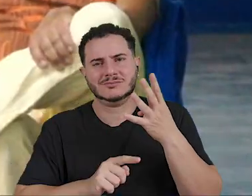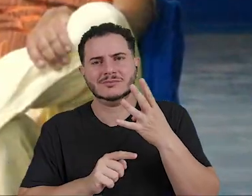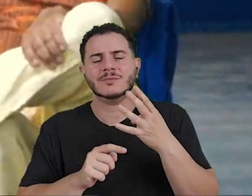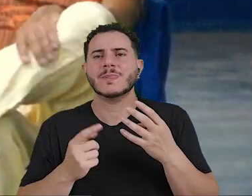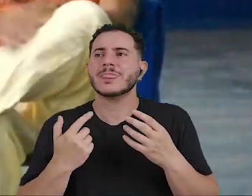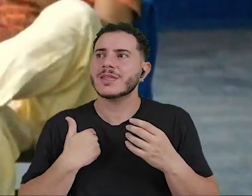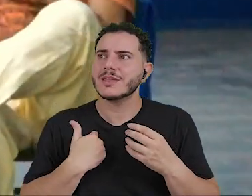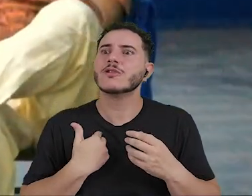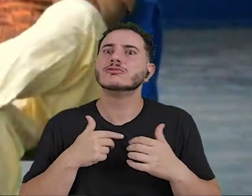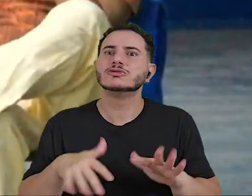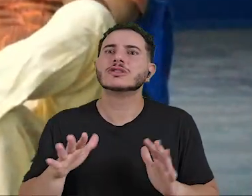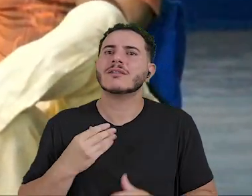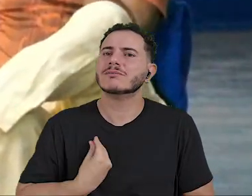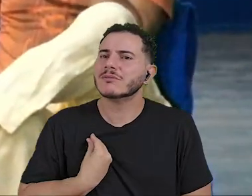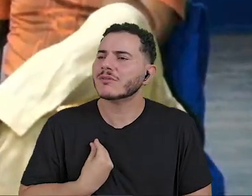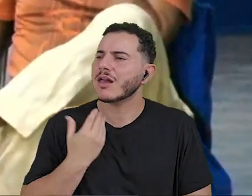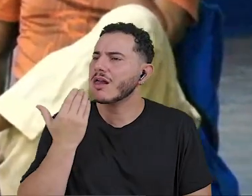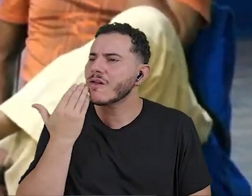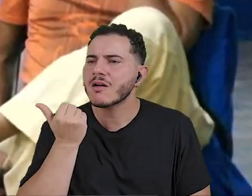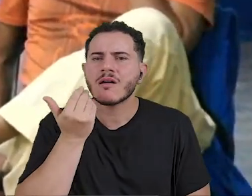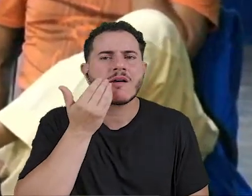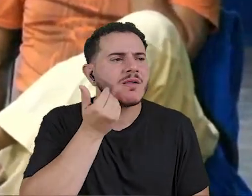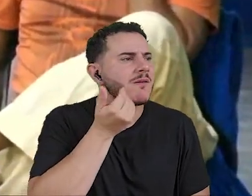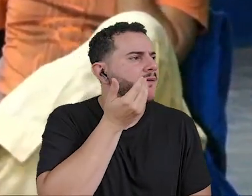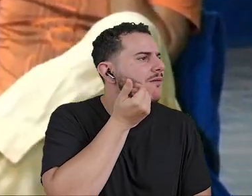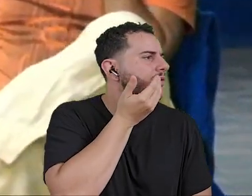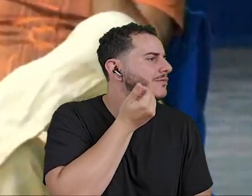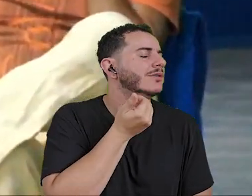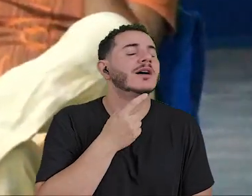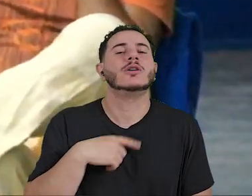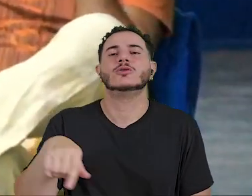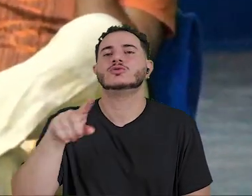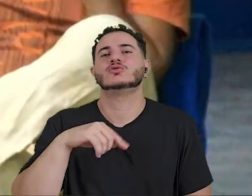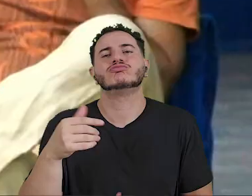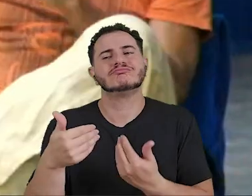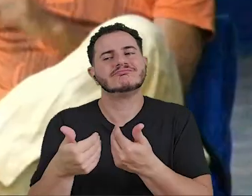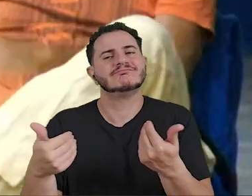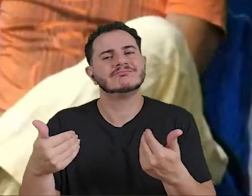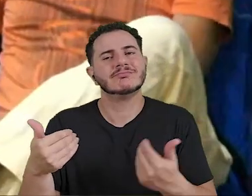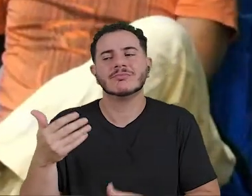Eu vivenciei isso. Não sai da frente que o mestre Valdo quer passar.